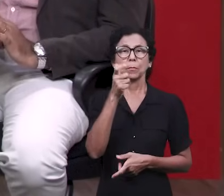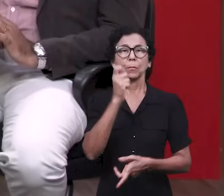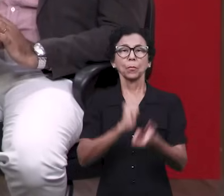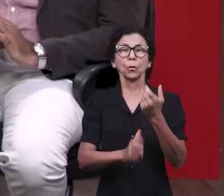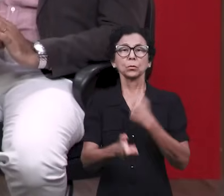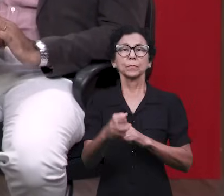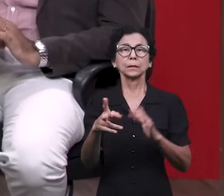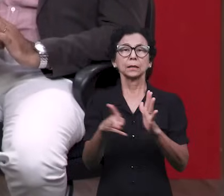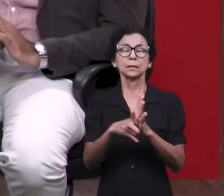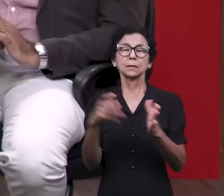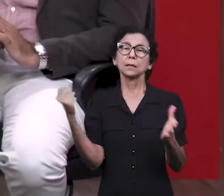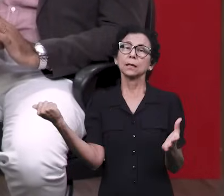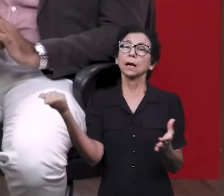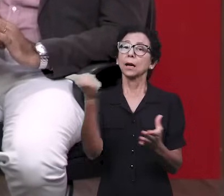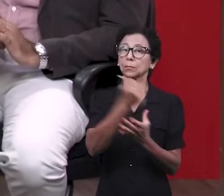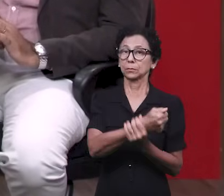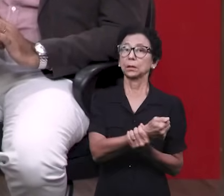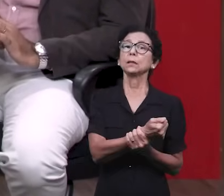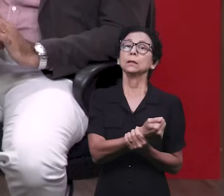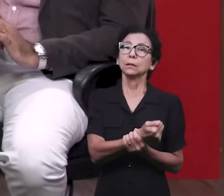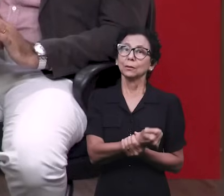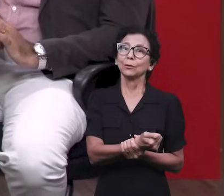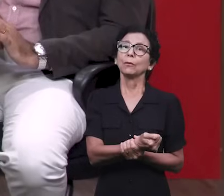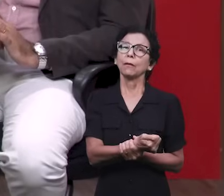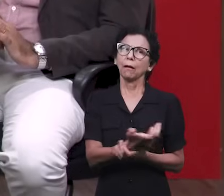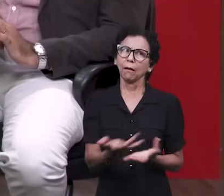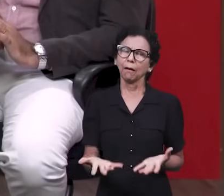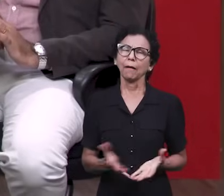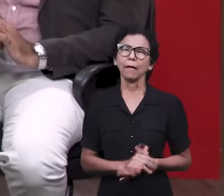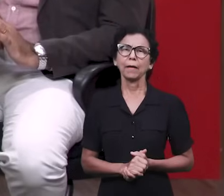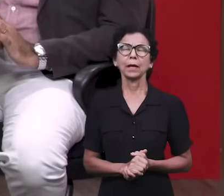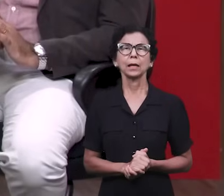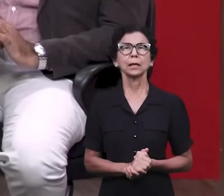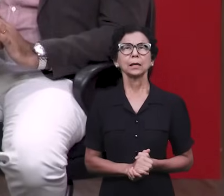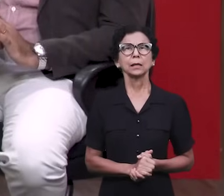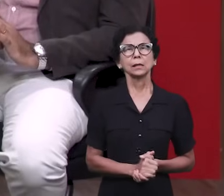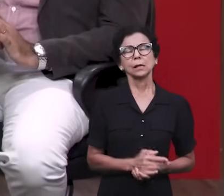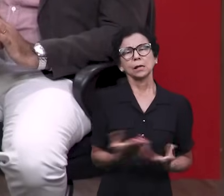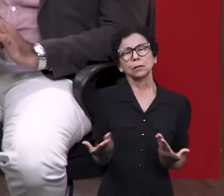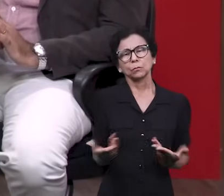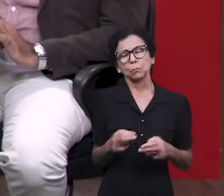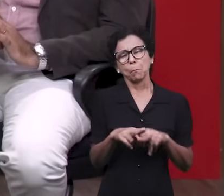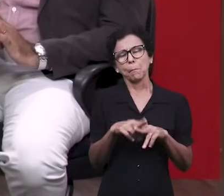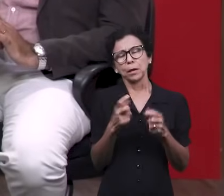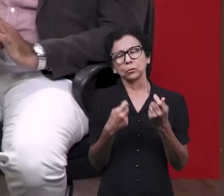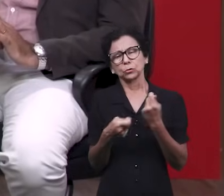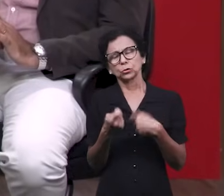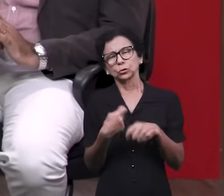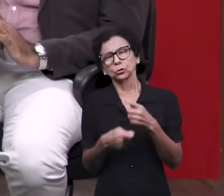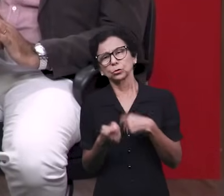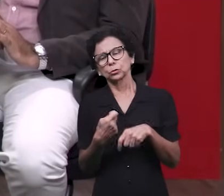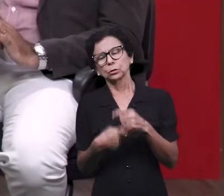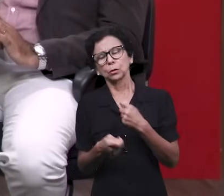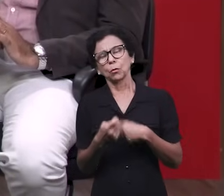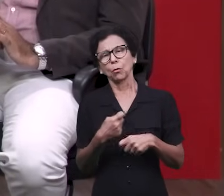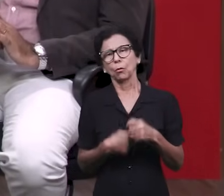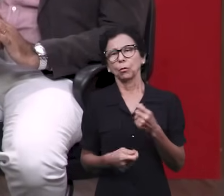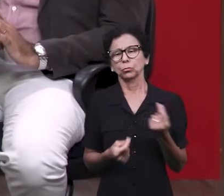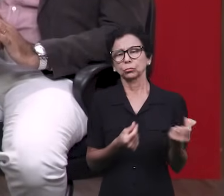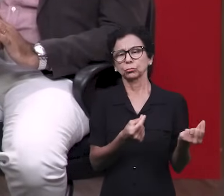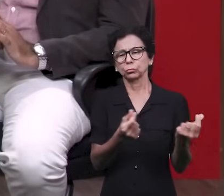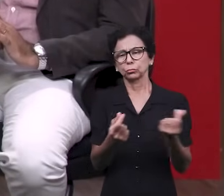Então Abraão era um negócio, poço era um negócio, e perto dos